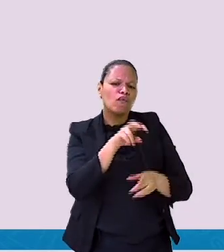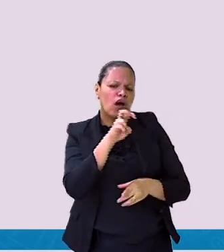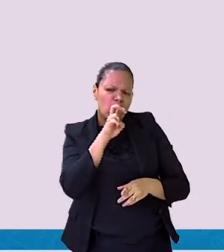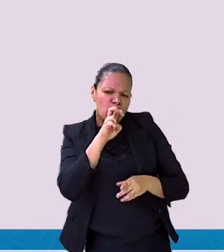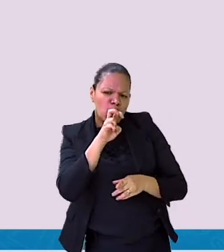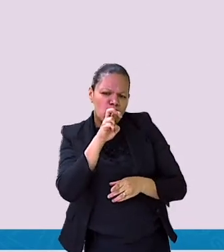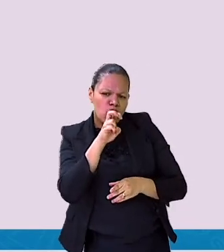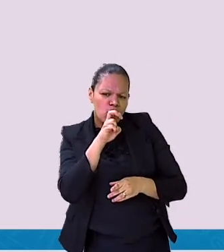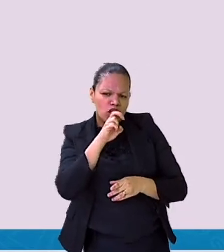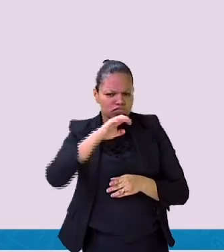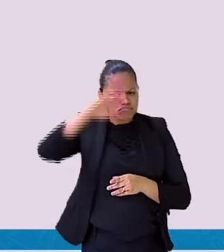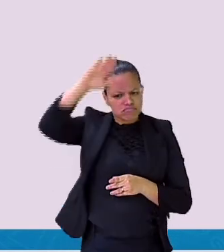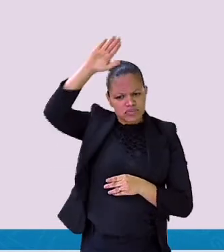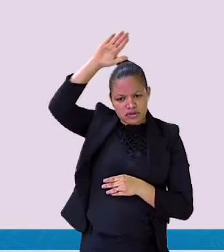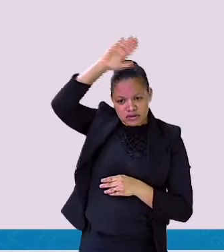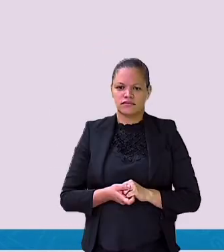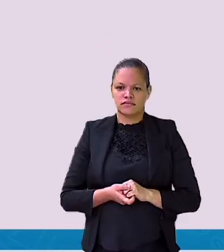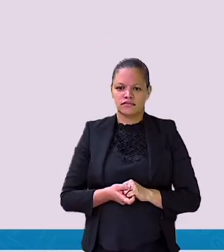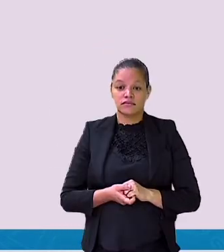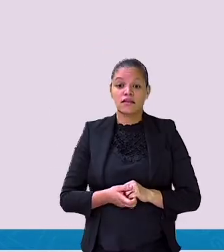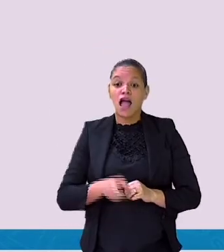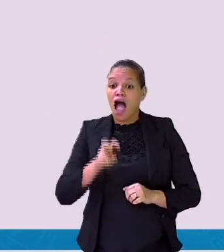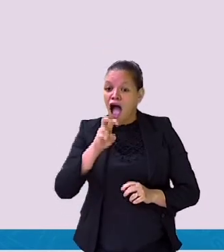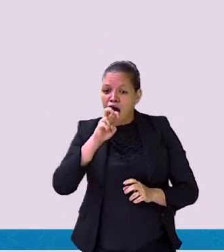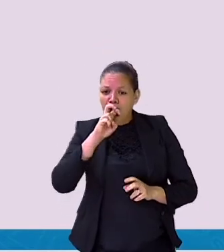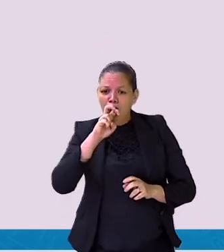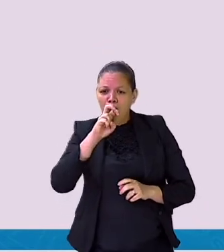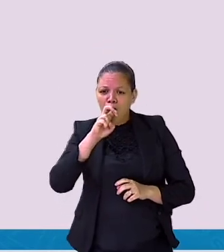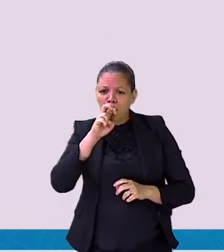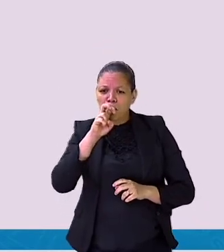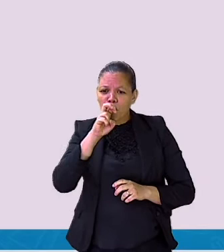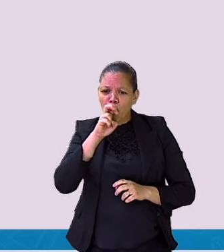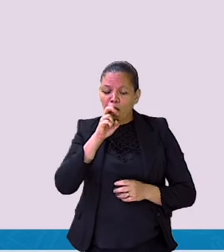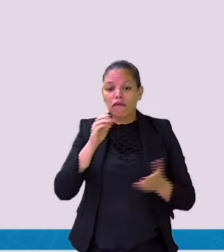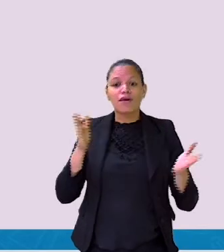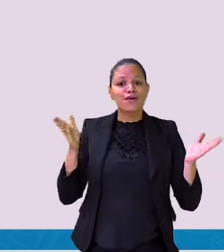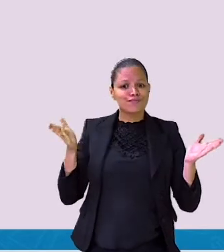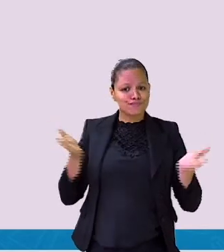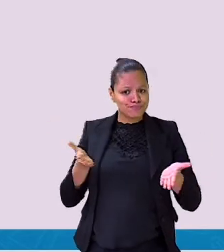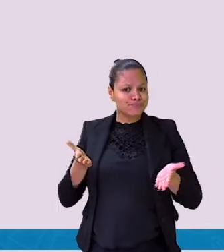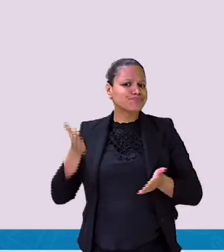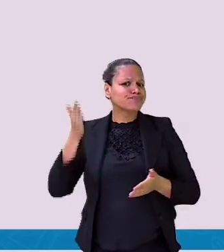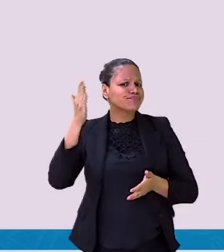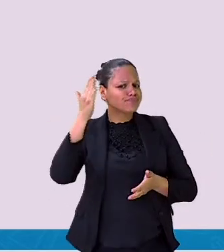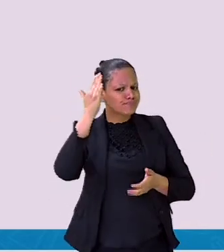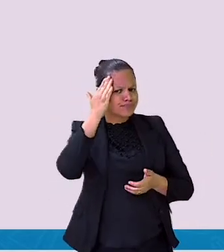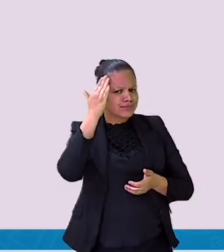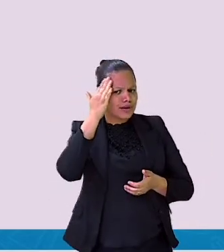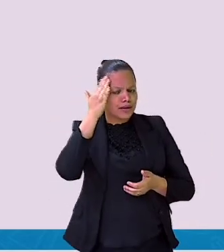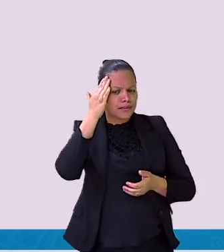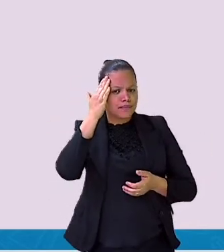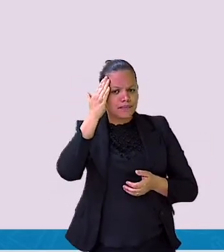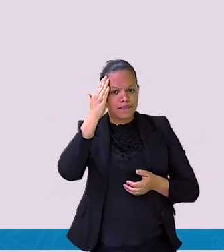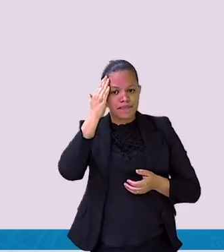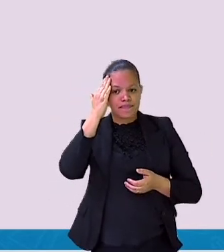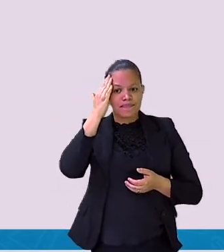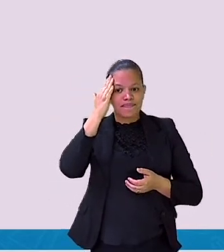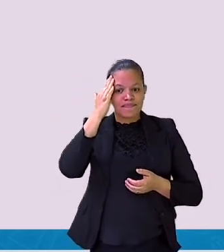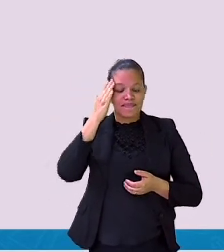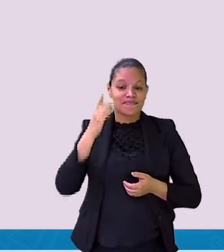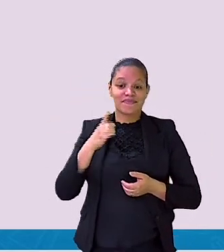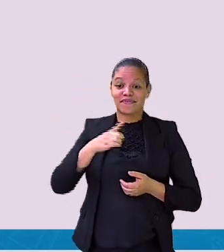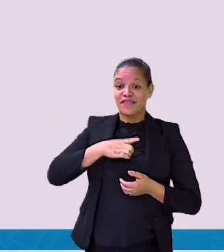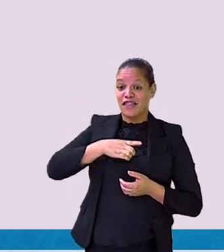Cebolinha? Vamos lá. A Mônica, a gente já sabe que ela teve quantos votos? 9